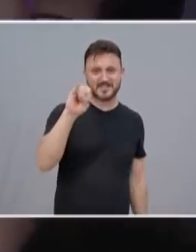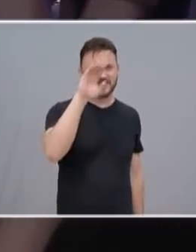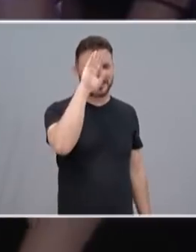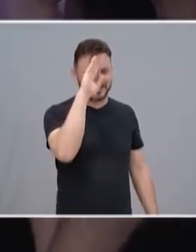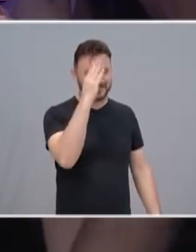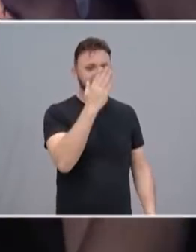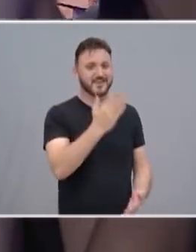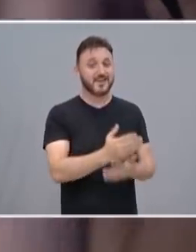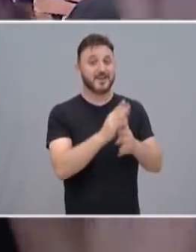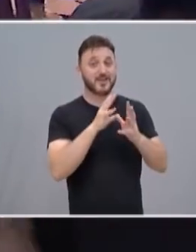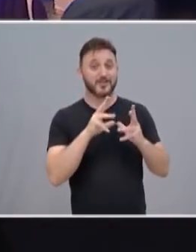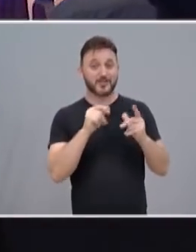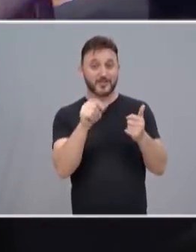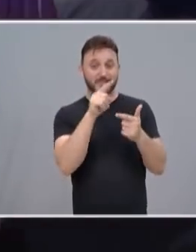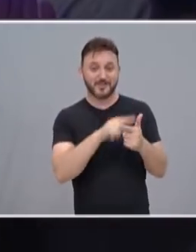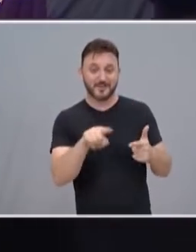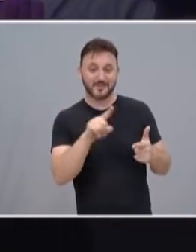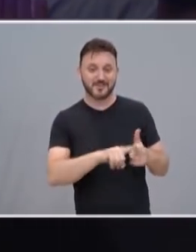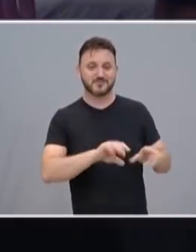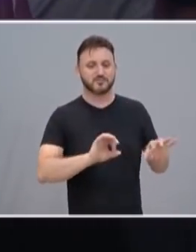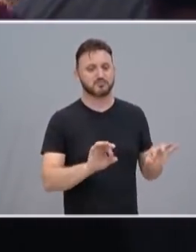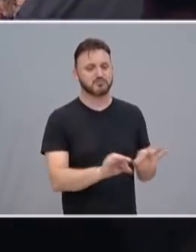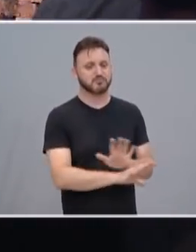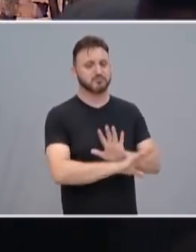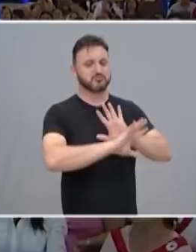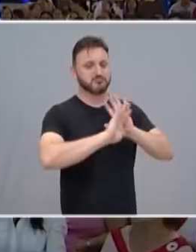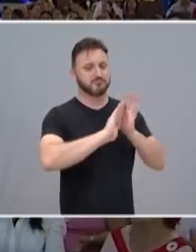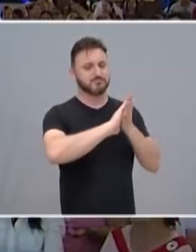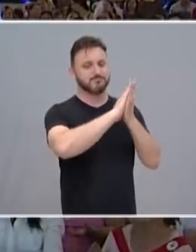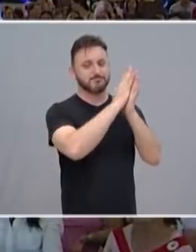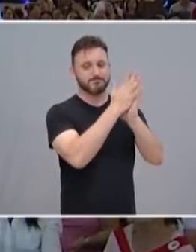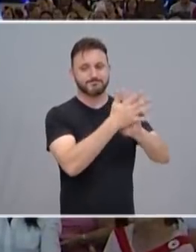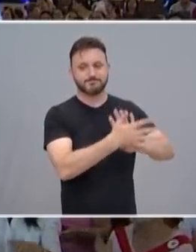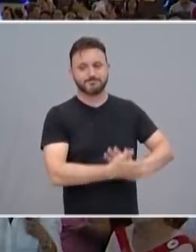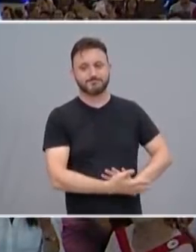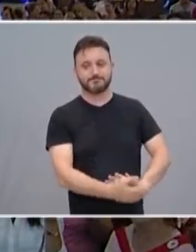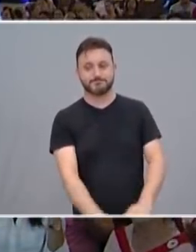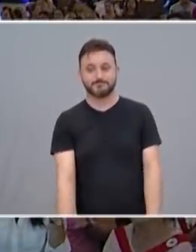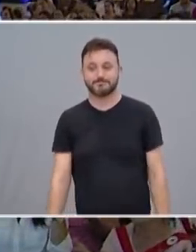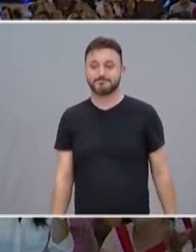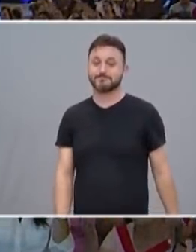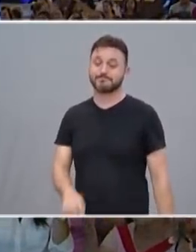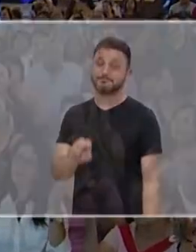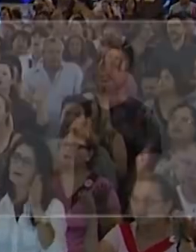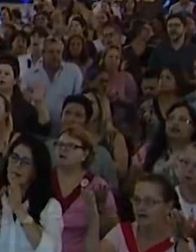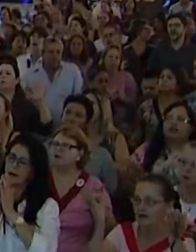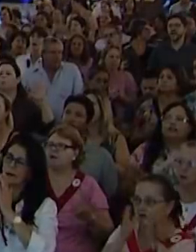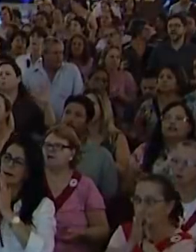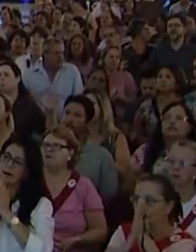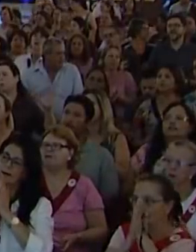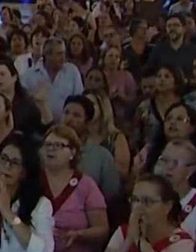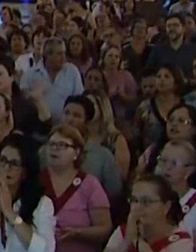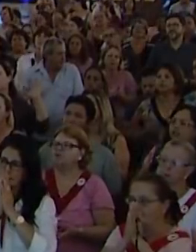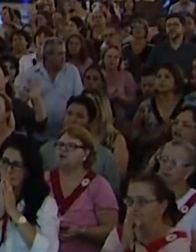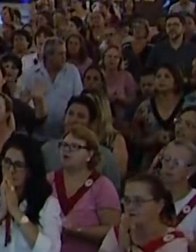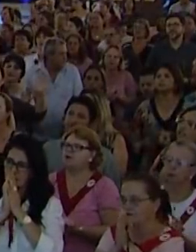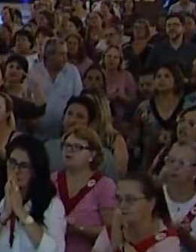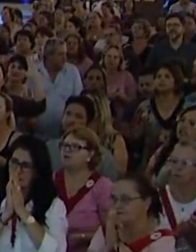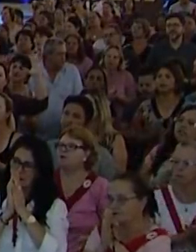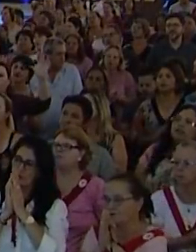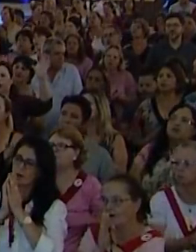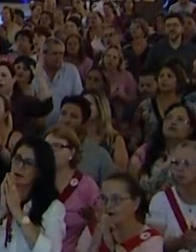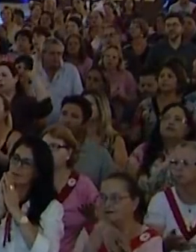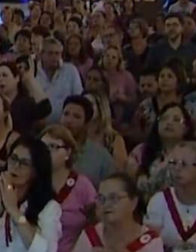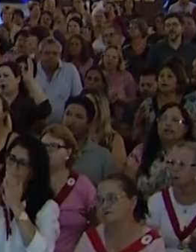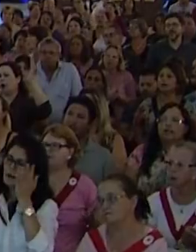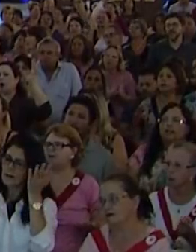Eu sei se eu acredito, as muralhas vão mais forte. Eu sei se eu rezar, eu sei se